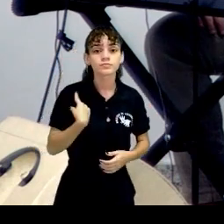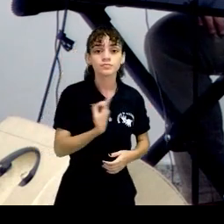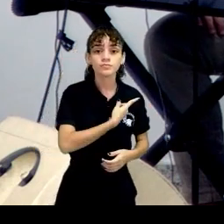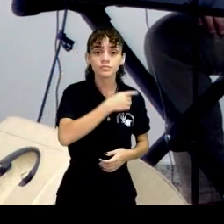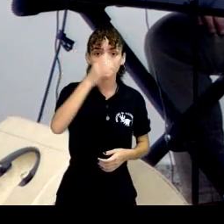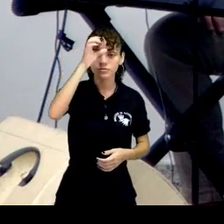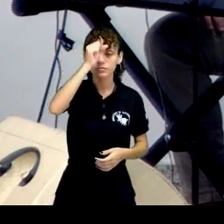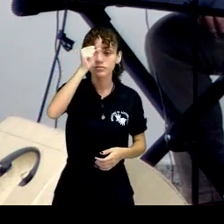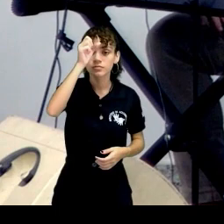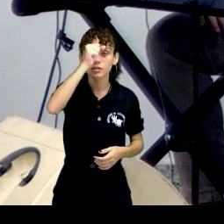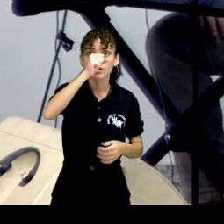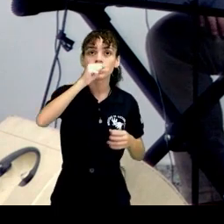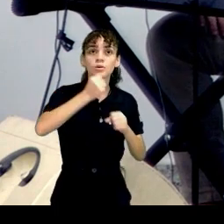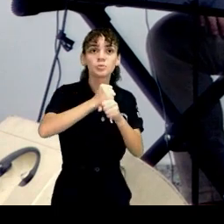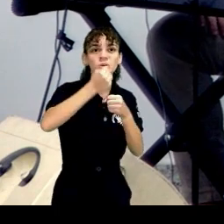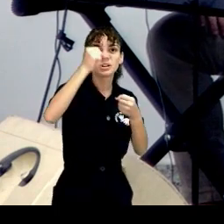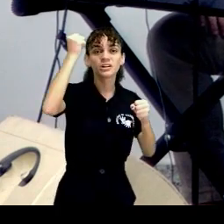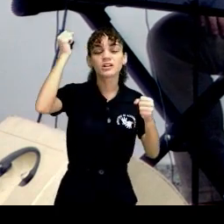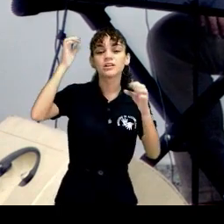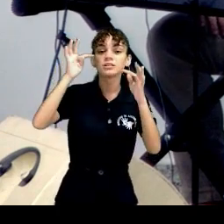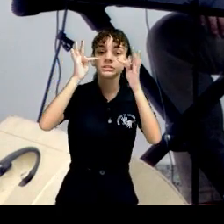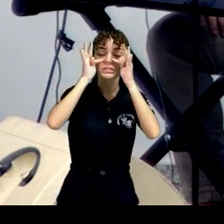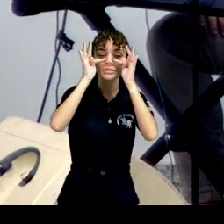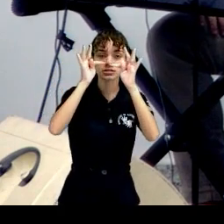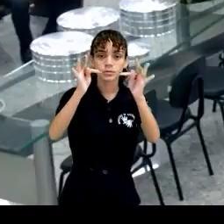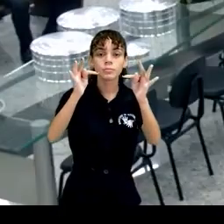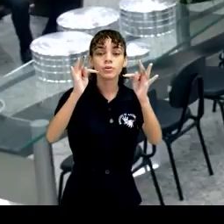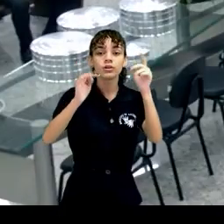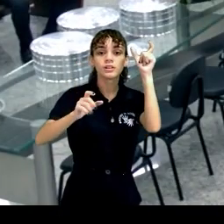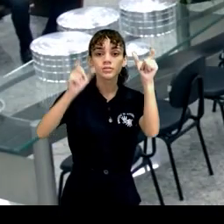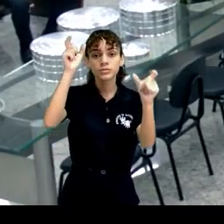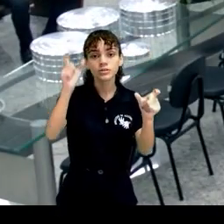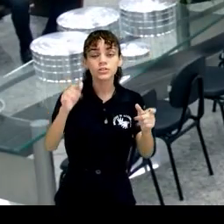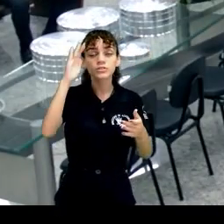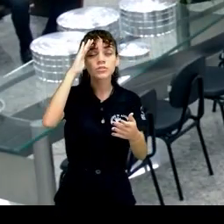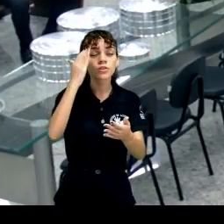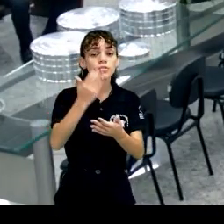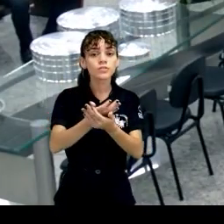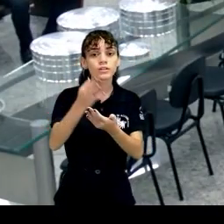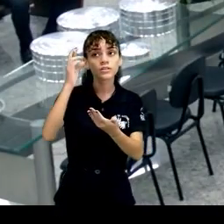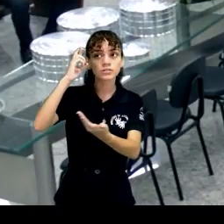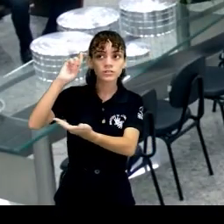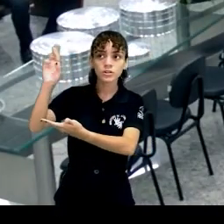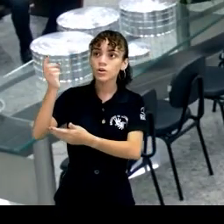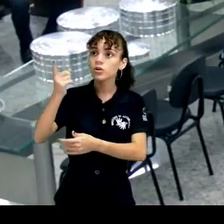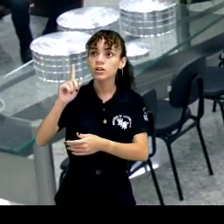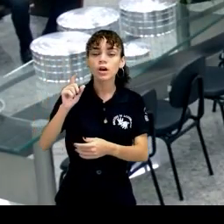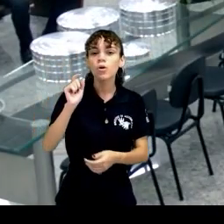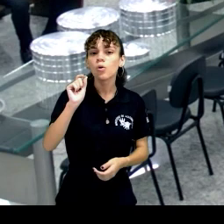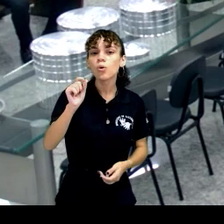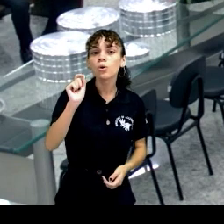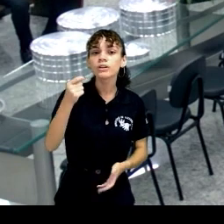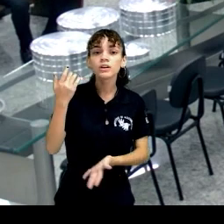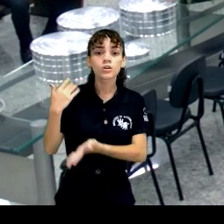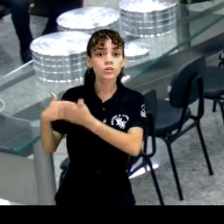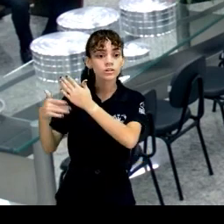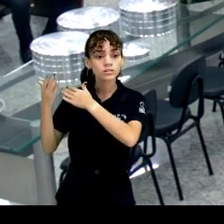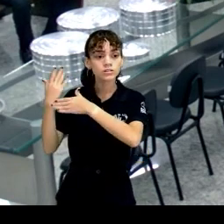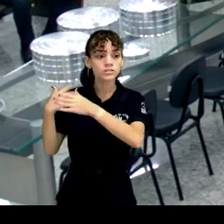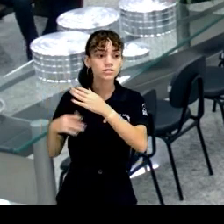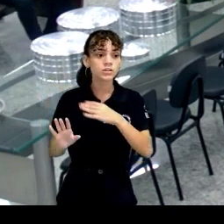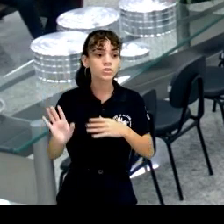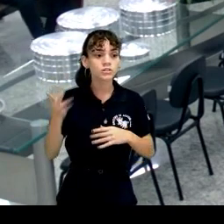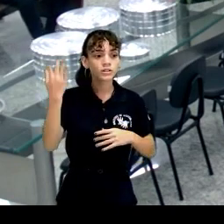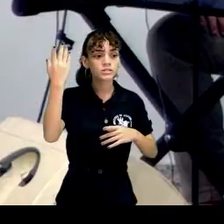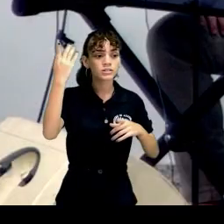que já aconteceu e por isso eu estou testemunhando daquilo que Deus fez em minha vida. Porque temos aprendido que Deus